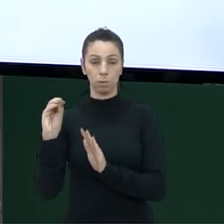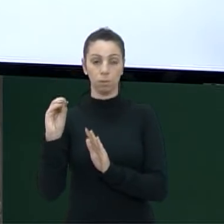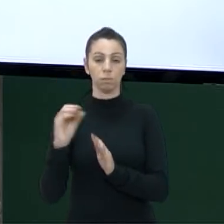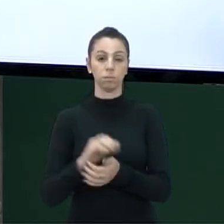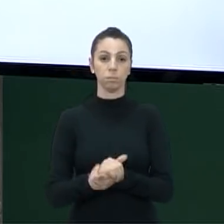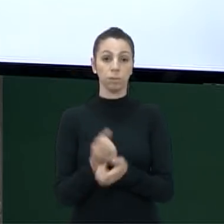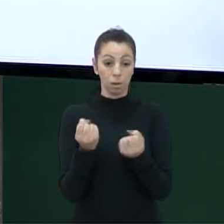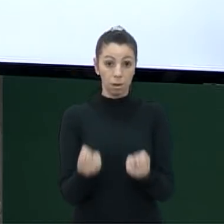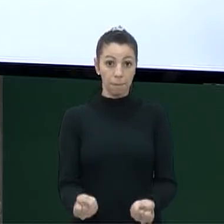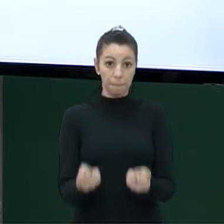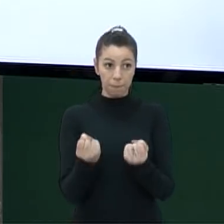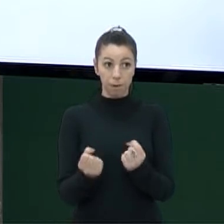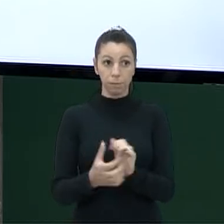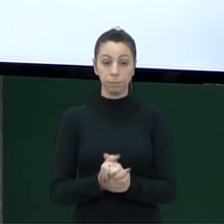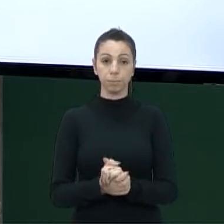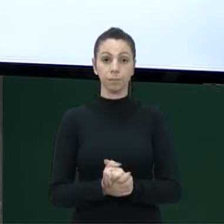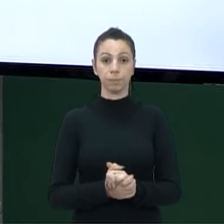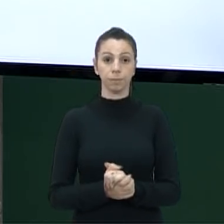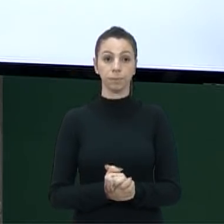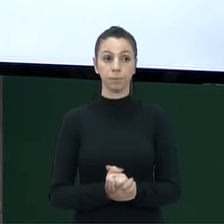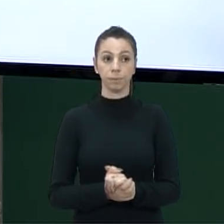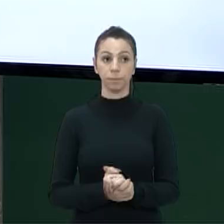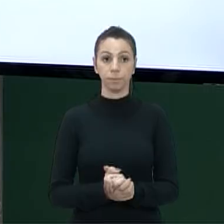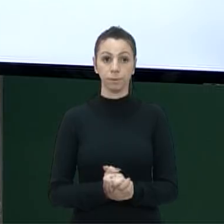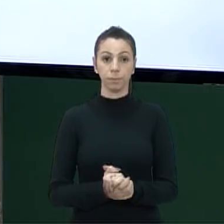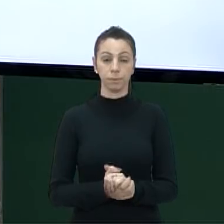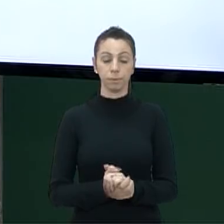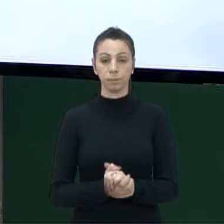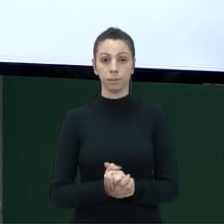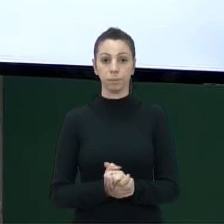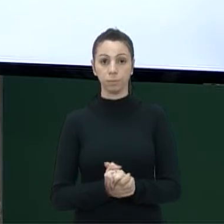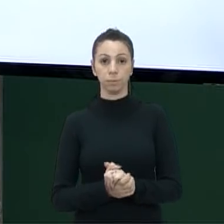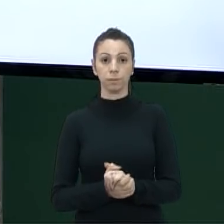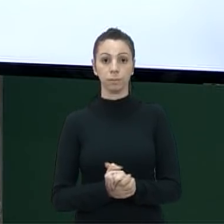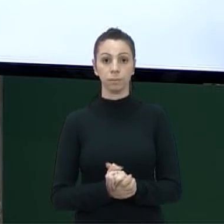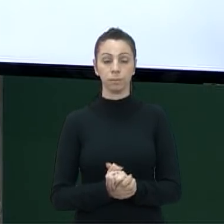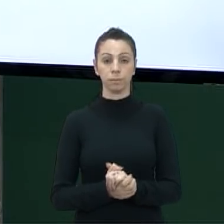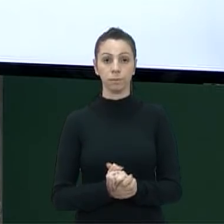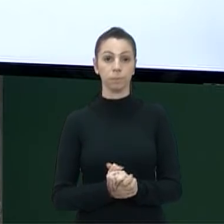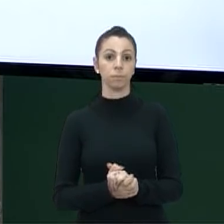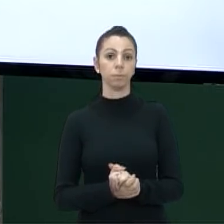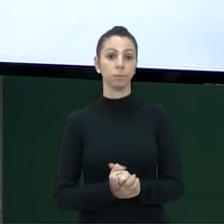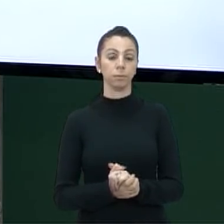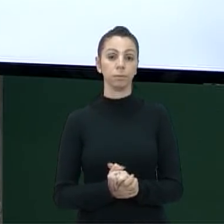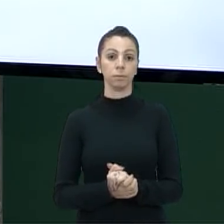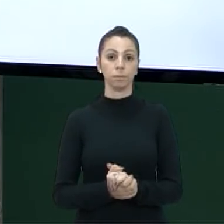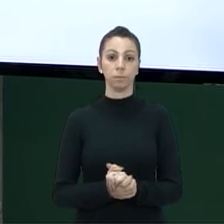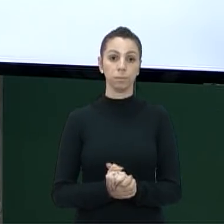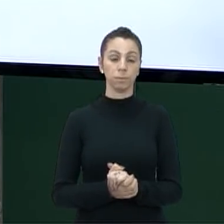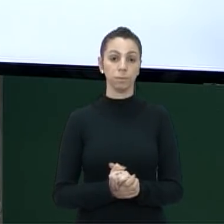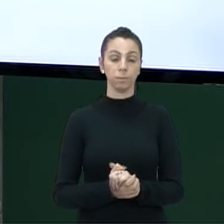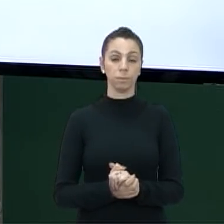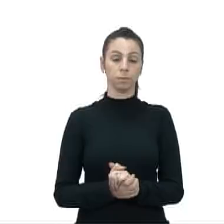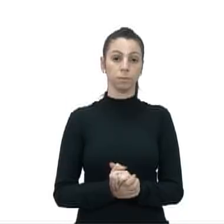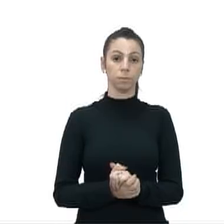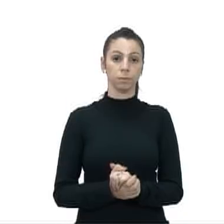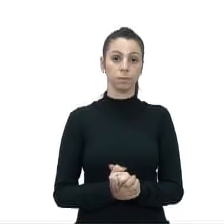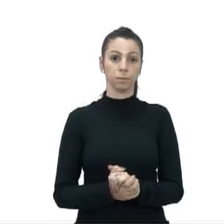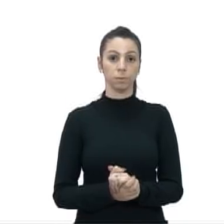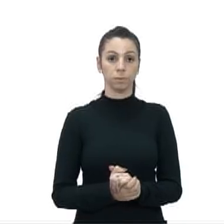a massa vezes A. Resolvendo, né? Nós vamos ter que vai dar 20 menos 5 vai dar 15, passa dividindo para o outro